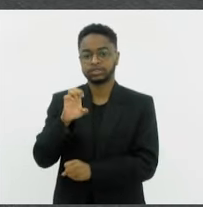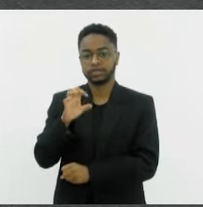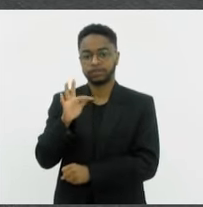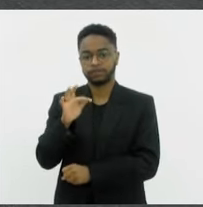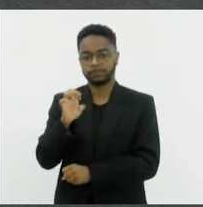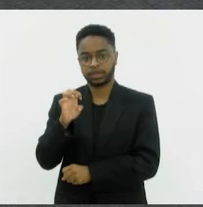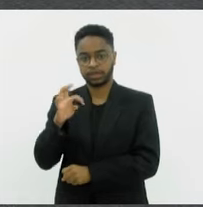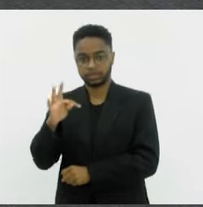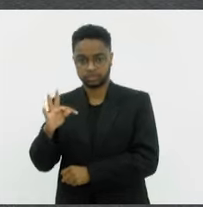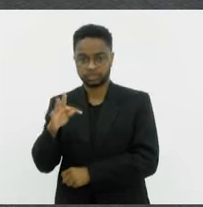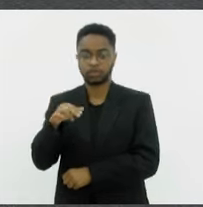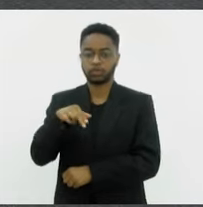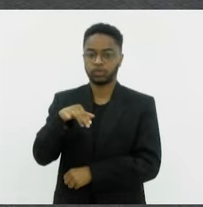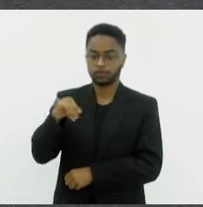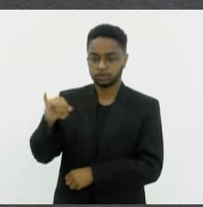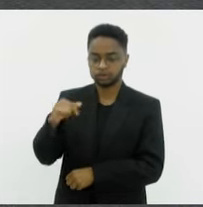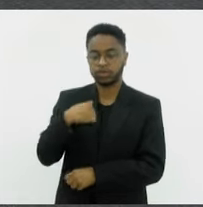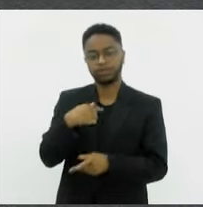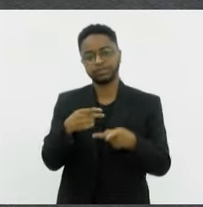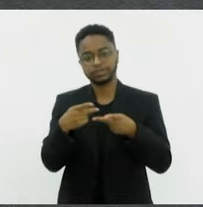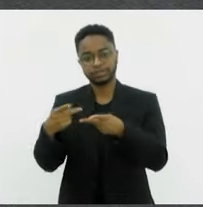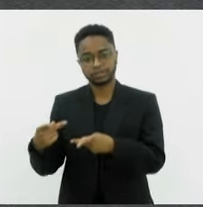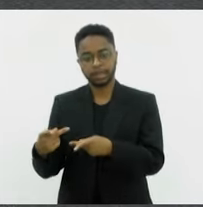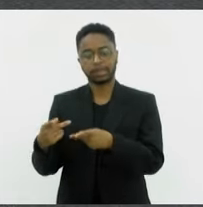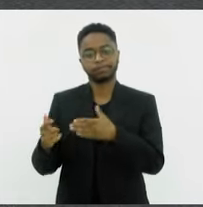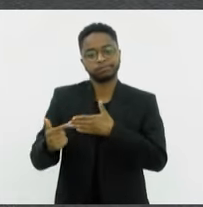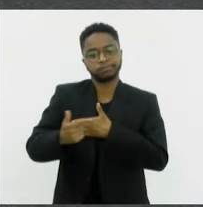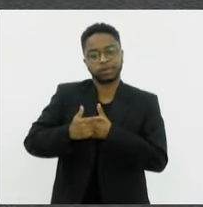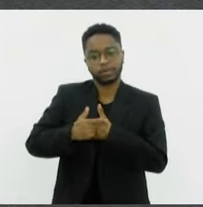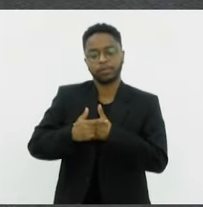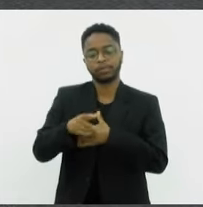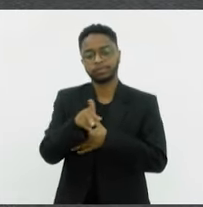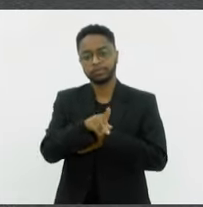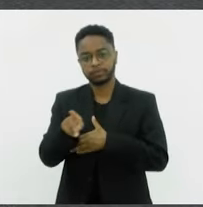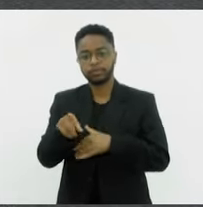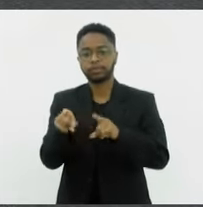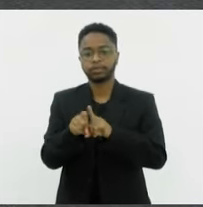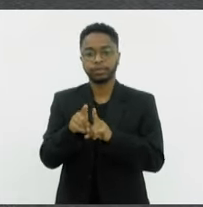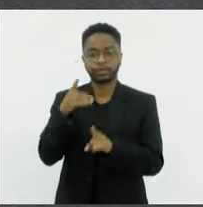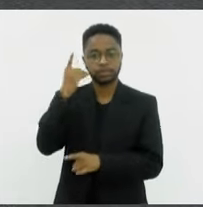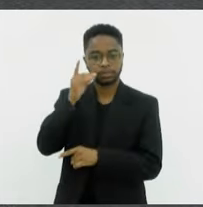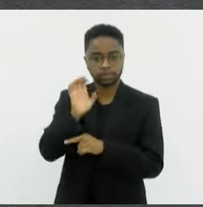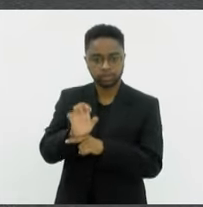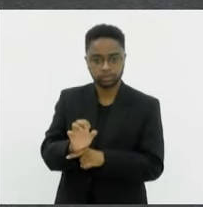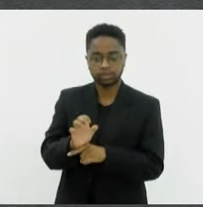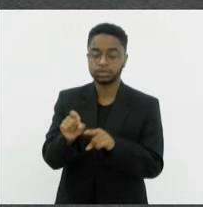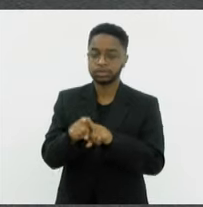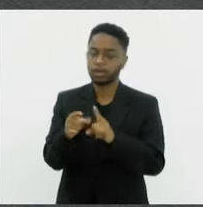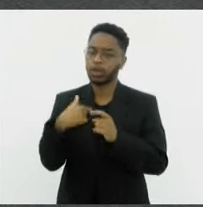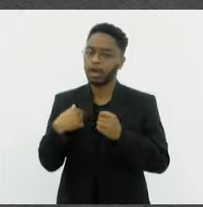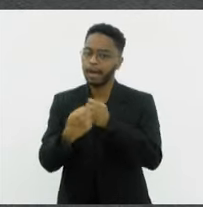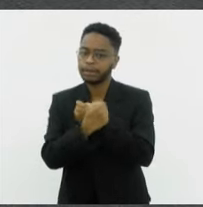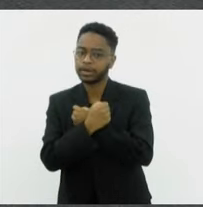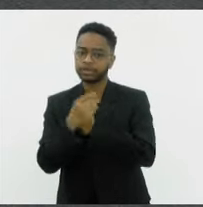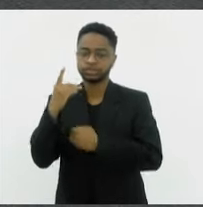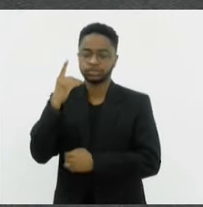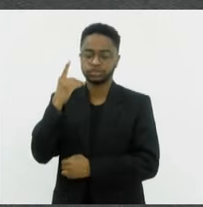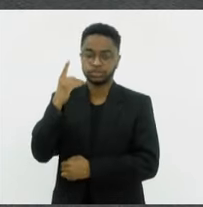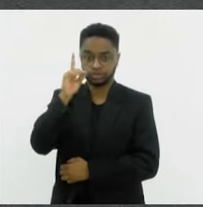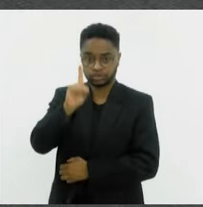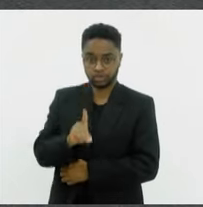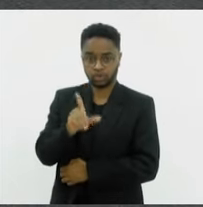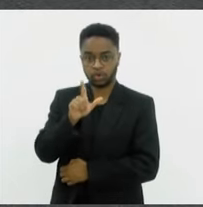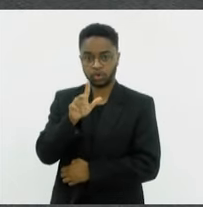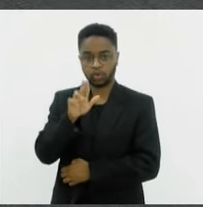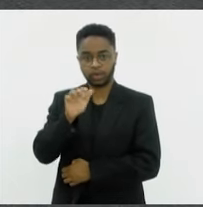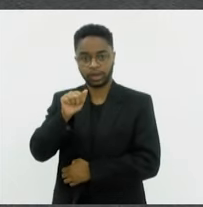como professora, como deputada estadual, como presidente da Comissão da Ciência e Tecnologia, fui levar o meu abraço à diretora Luana e toda a